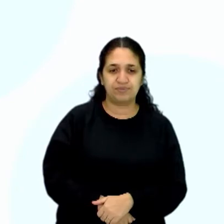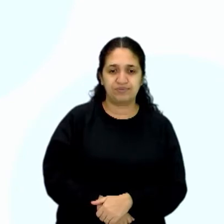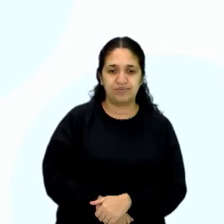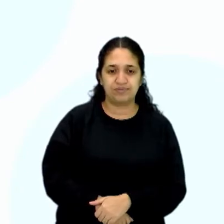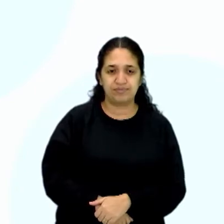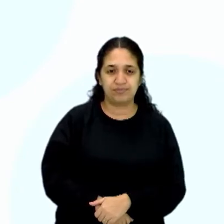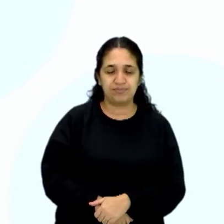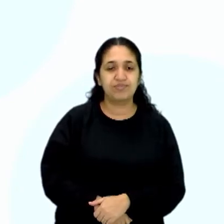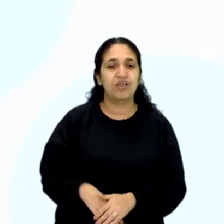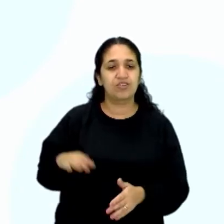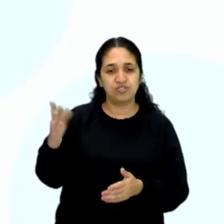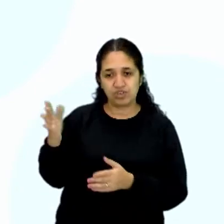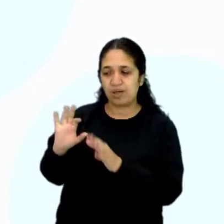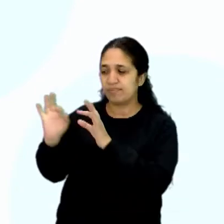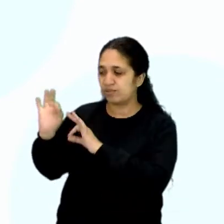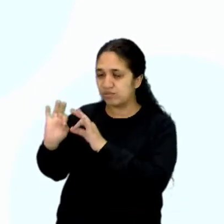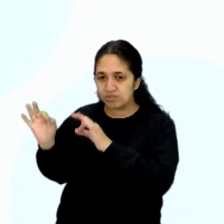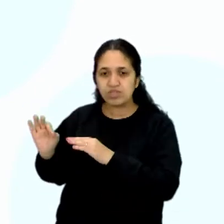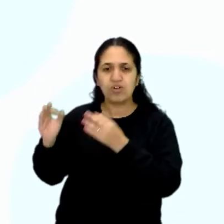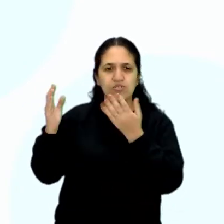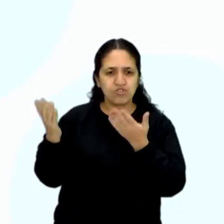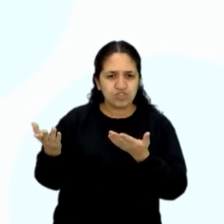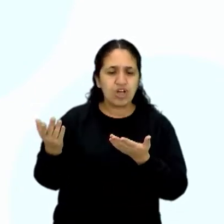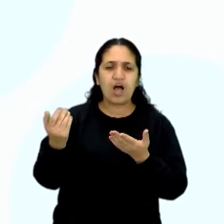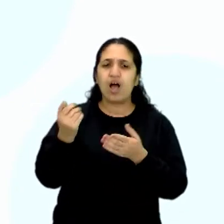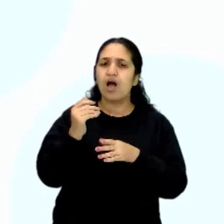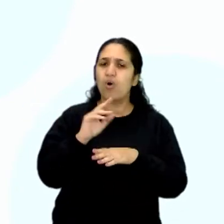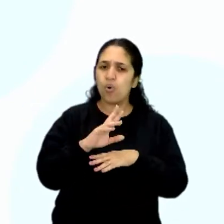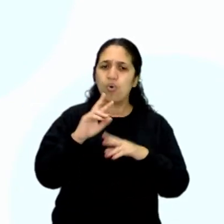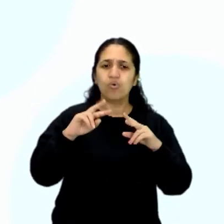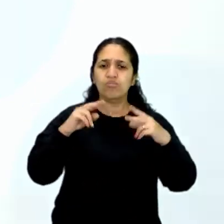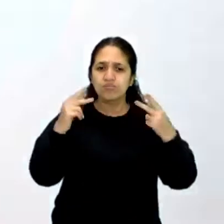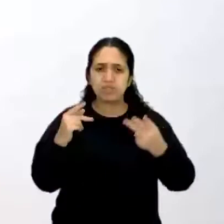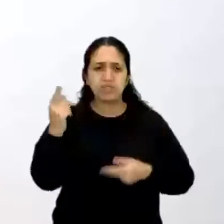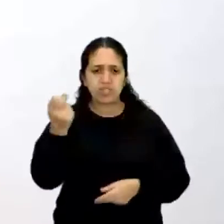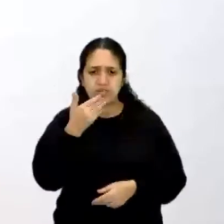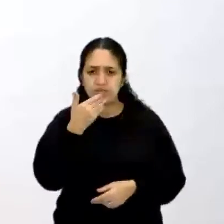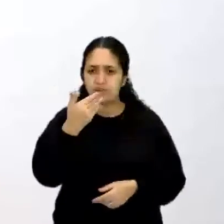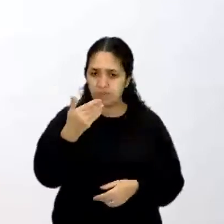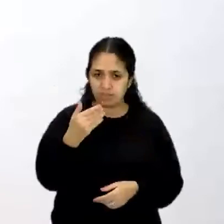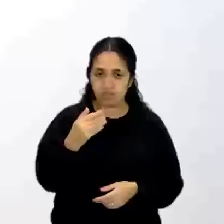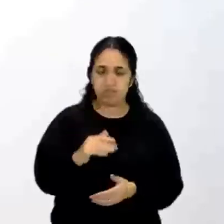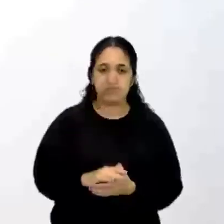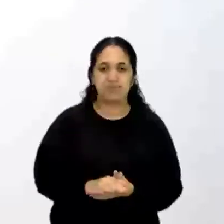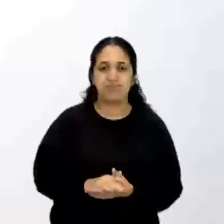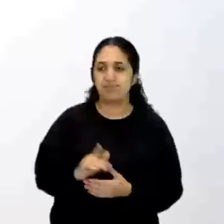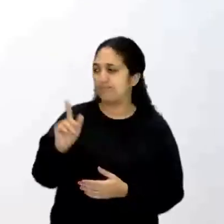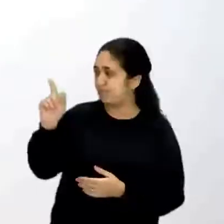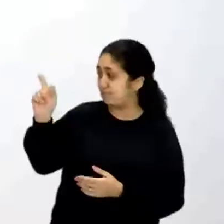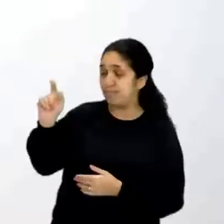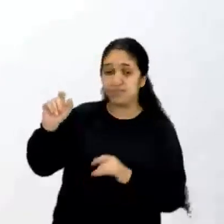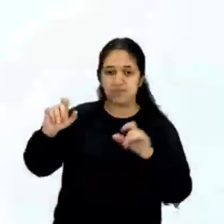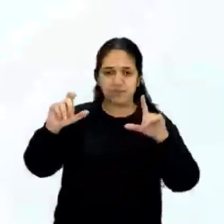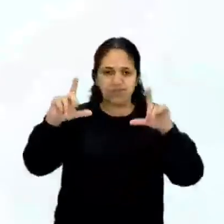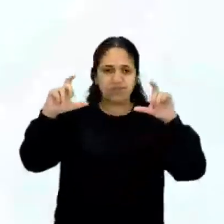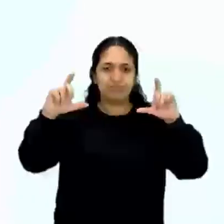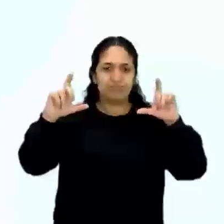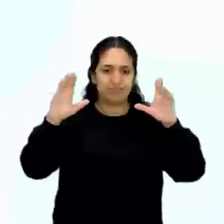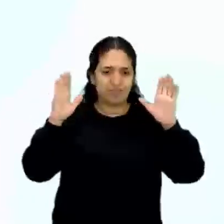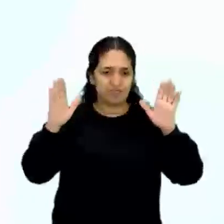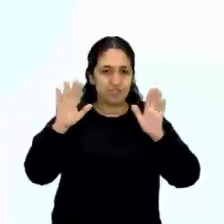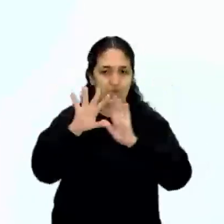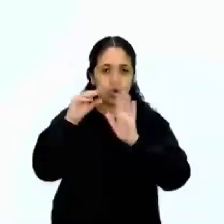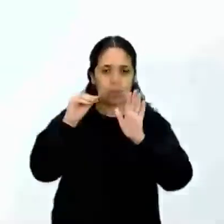A produção já pode deixar preparado o vídeo, daqui a pouquinho eu vou pedir, tá bom? Então, deem aí o print, né?